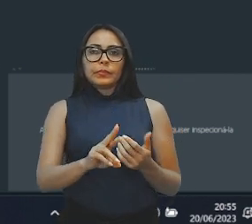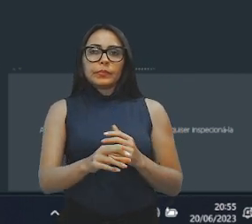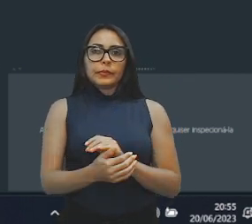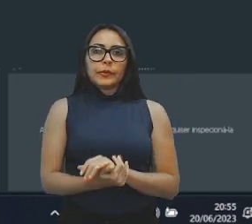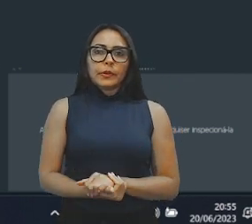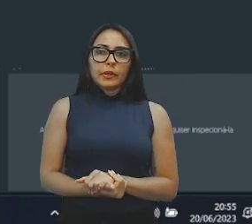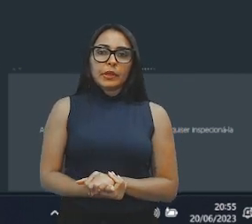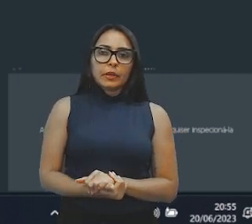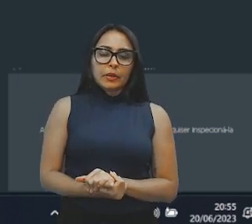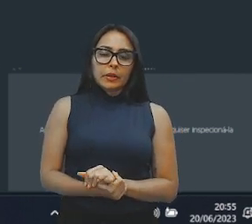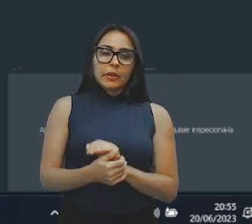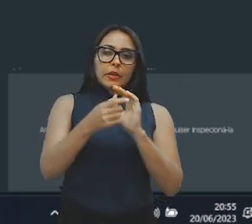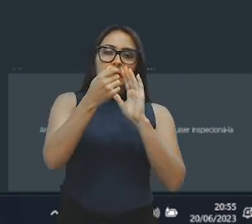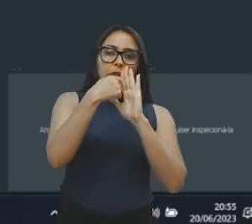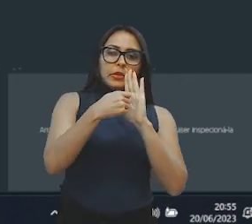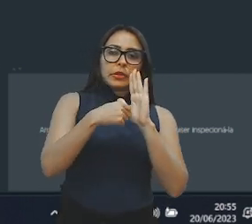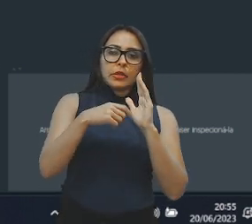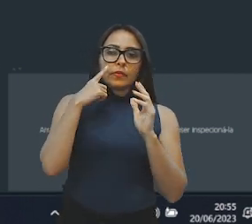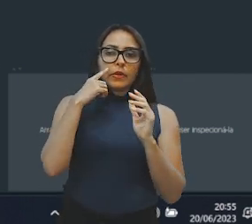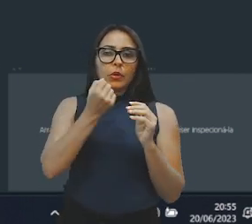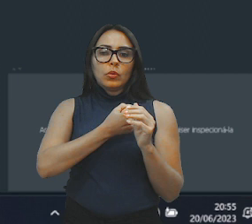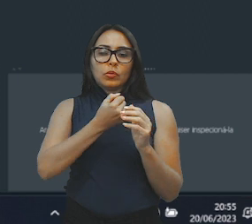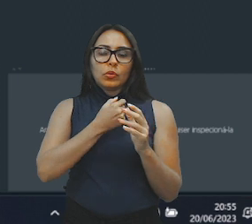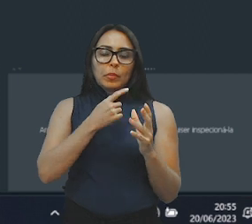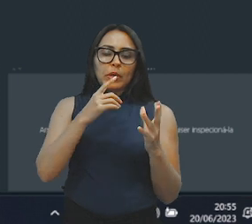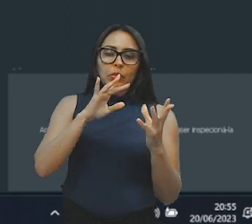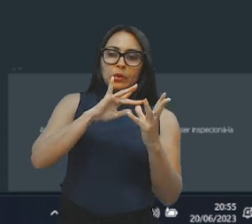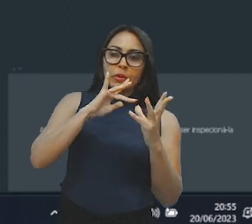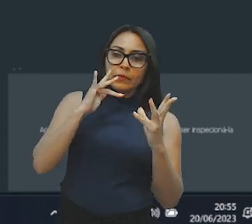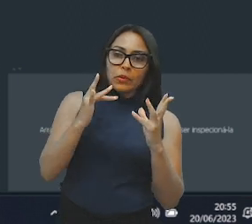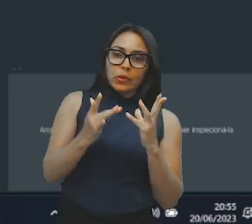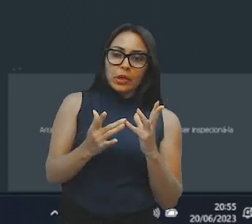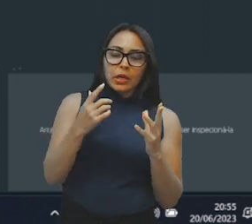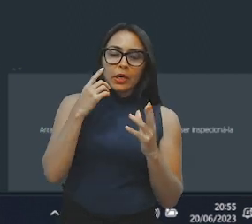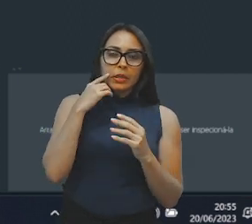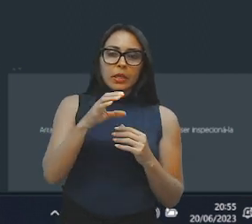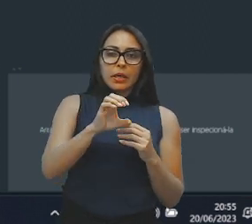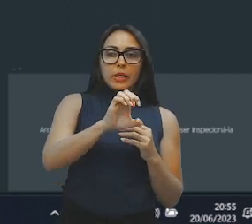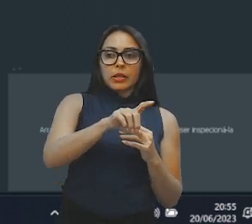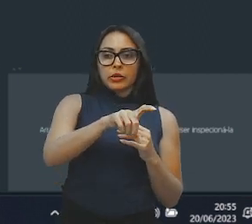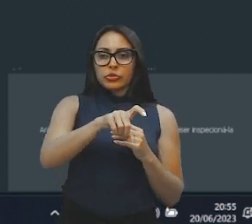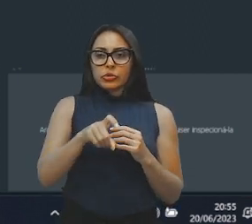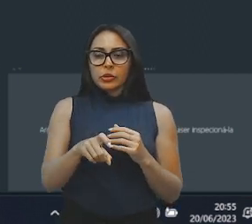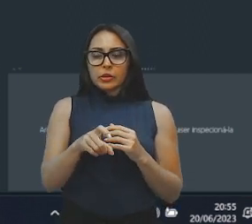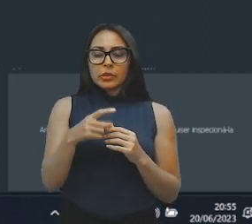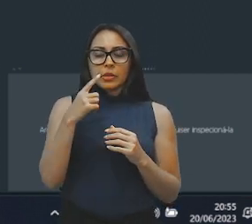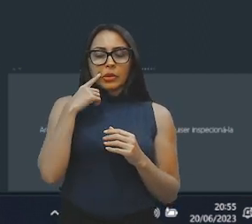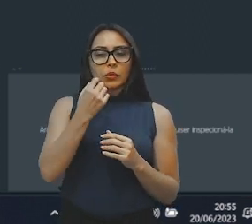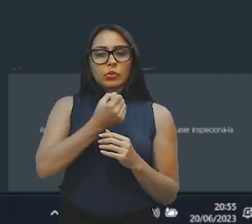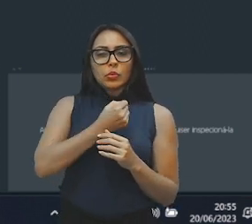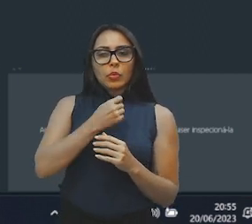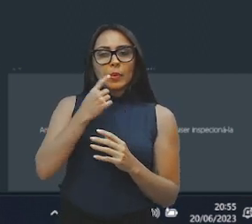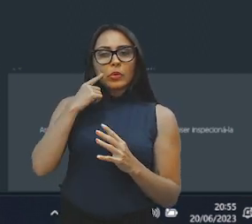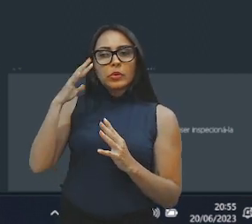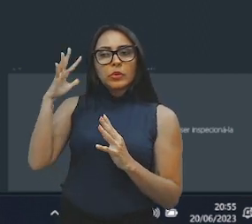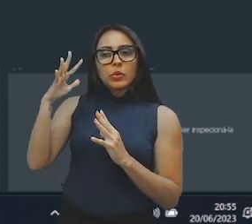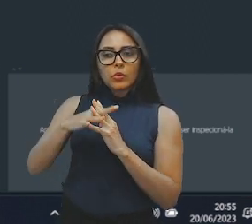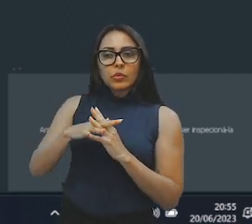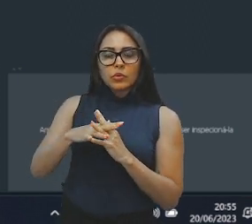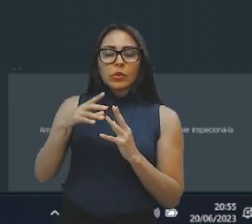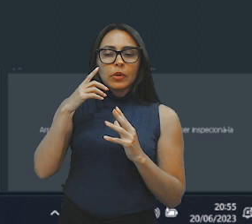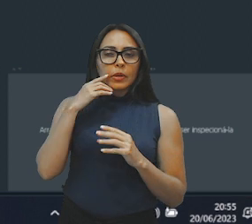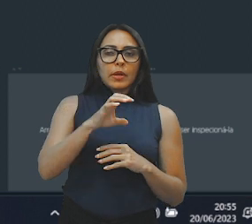o número de vogais nessa palavra é X e o número de consoantes nessa palavra é Y. O